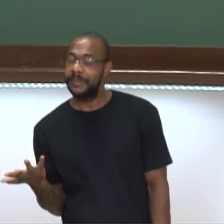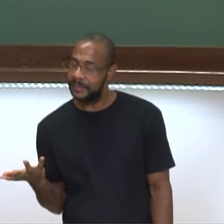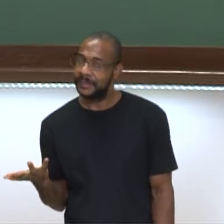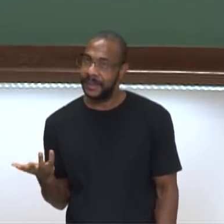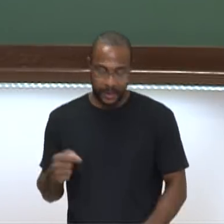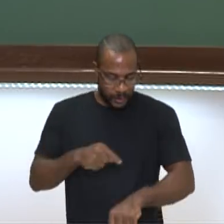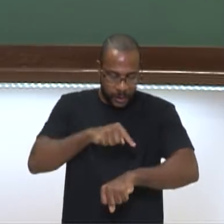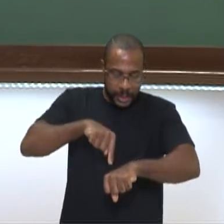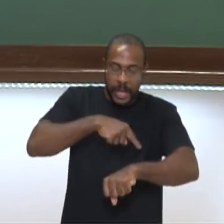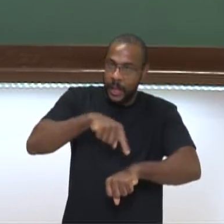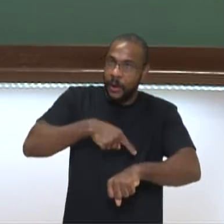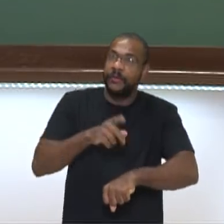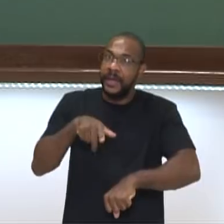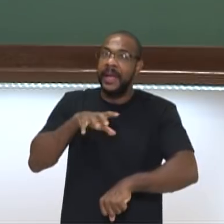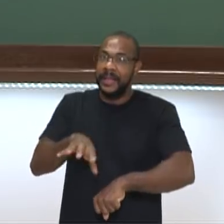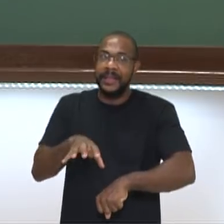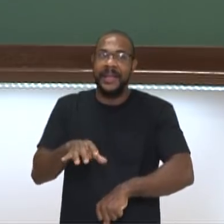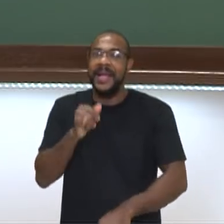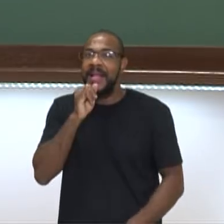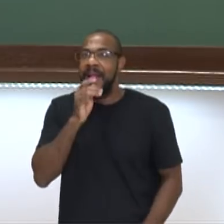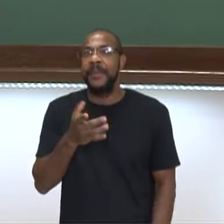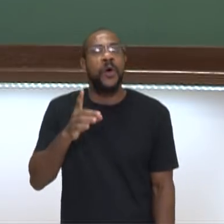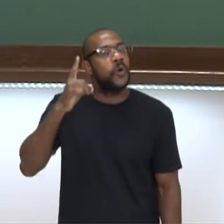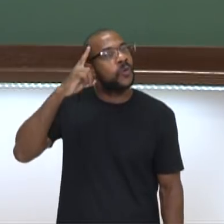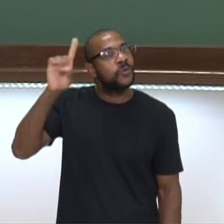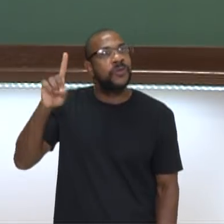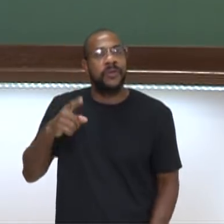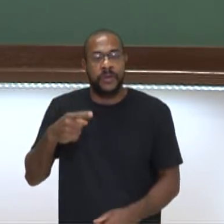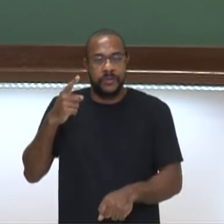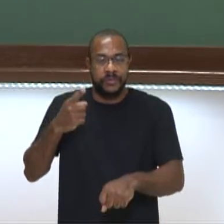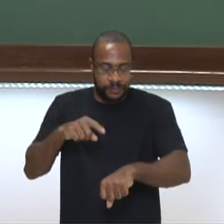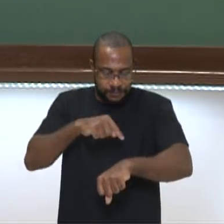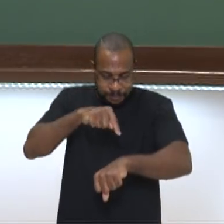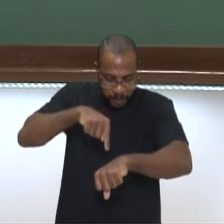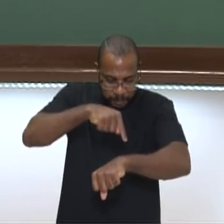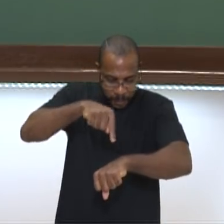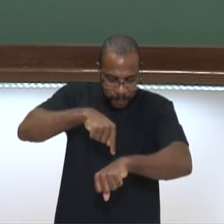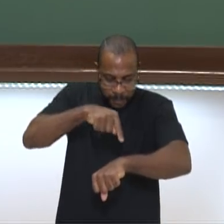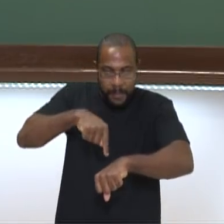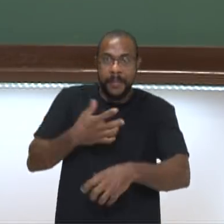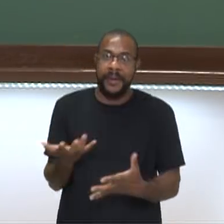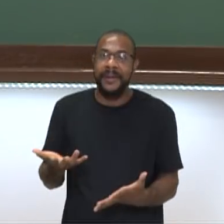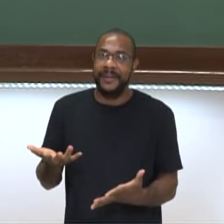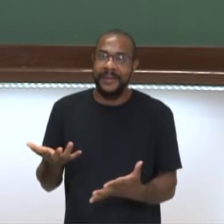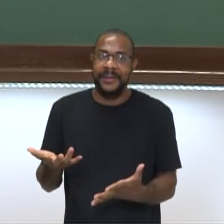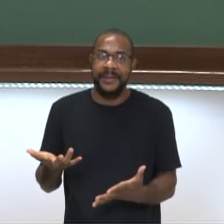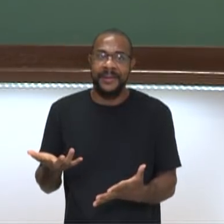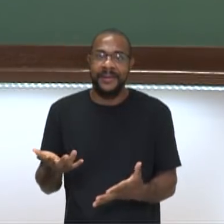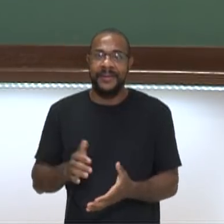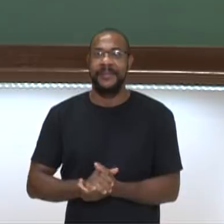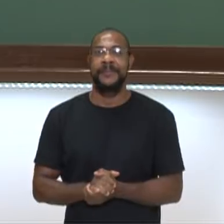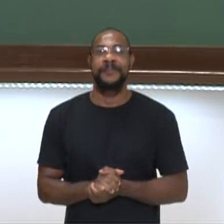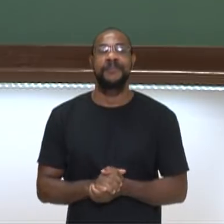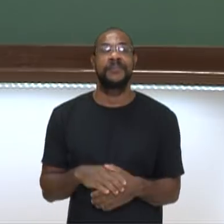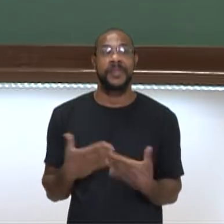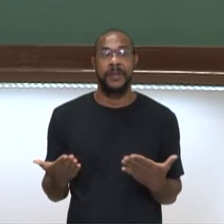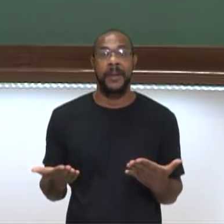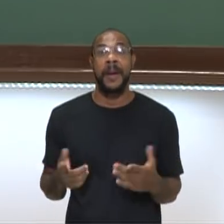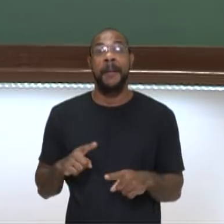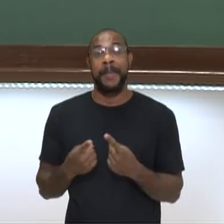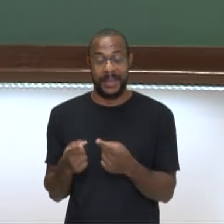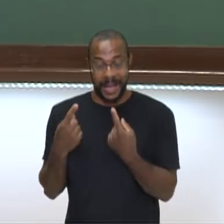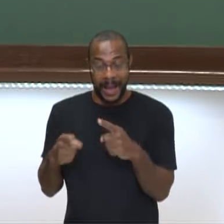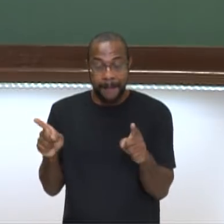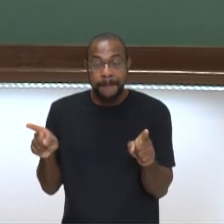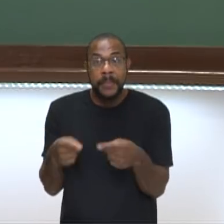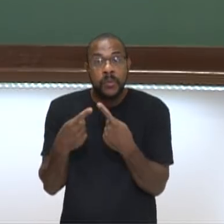Nós marcamos o nosso dia dessa forma, né? Contando os segundos, contando os minutos, contando as horas. Mas a